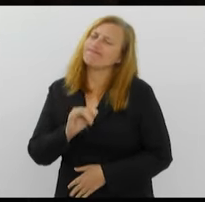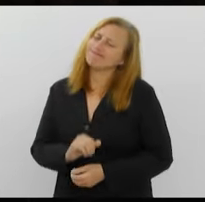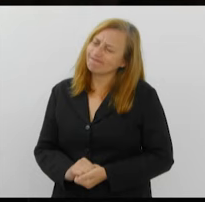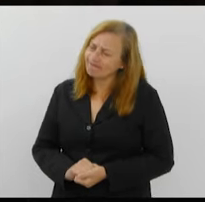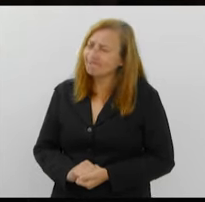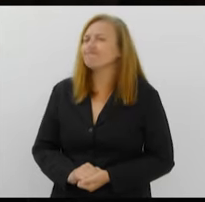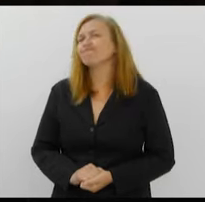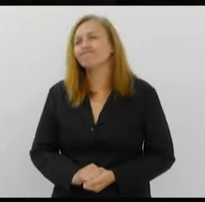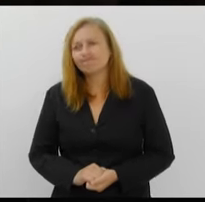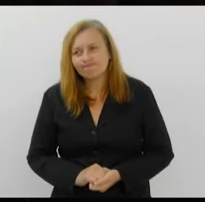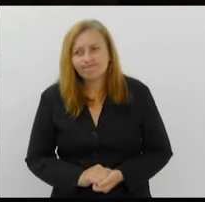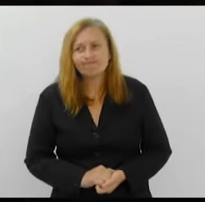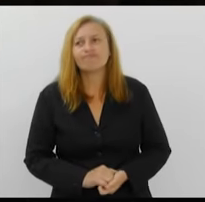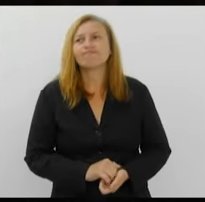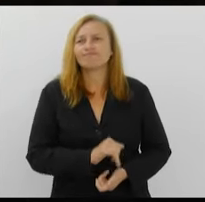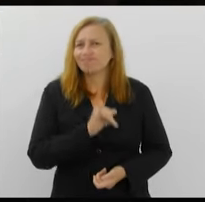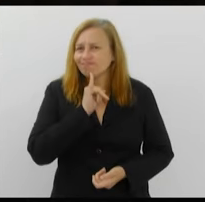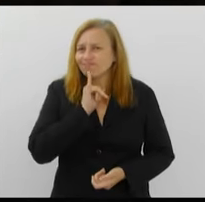é triste,